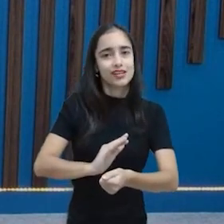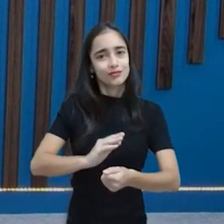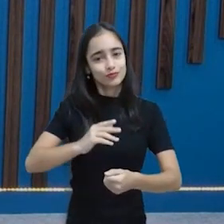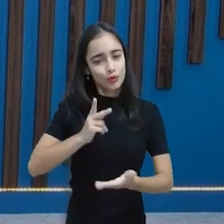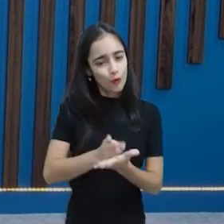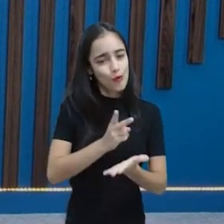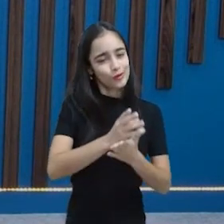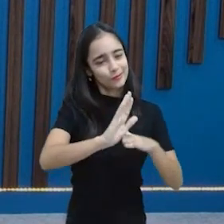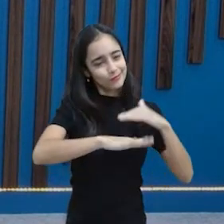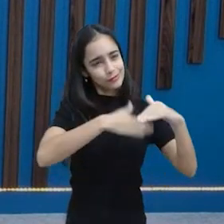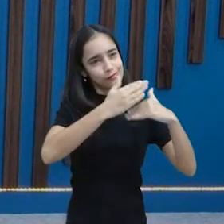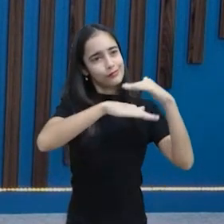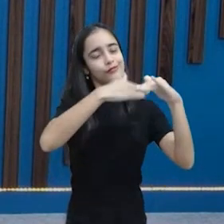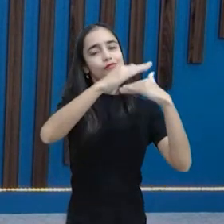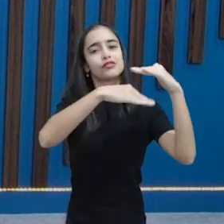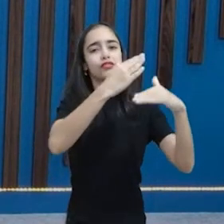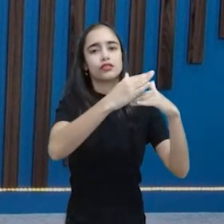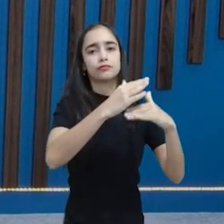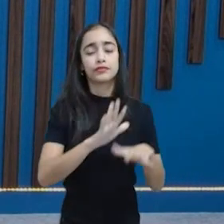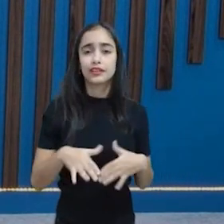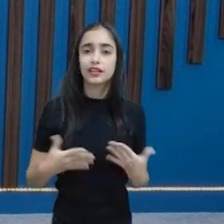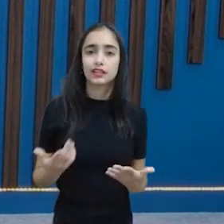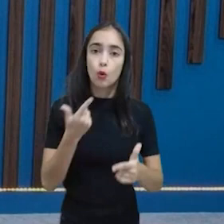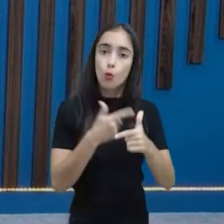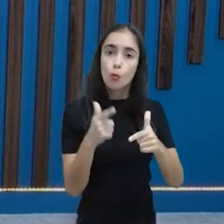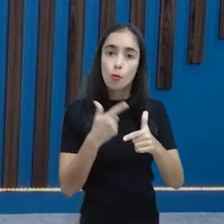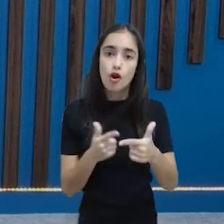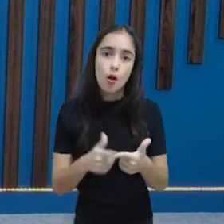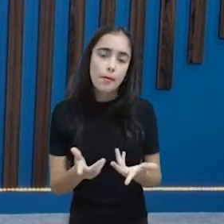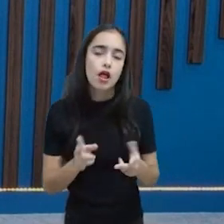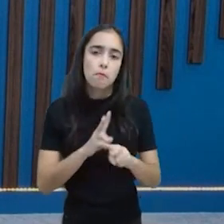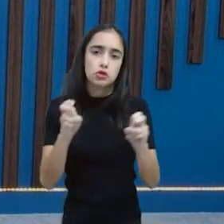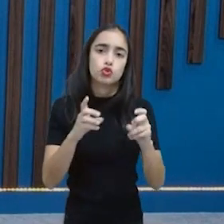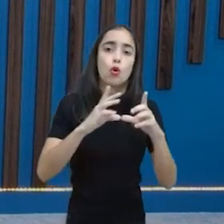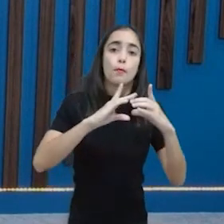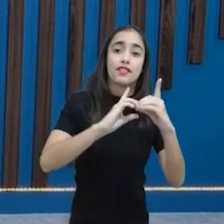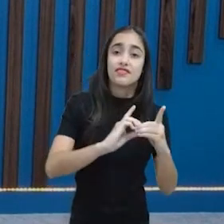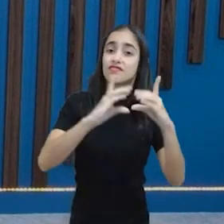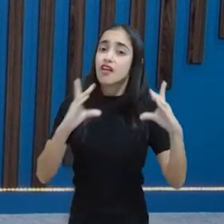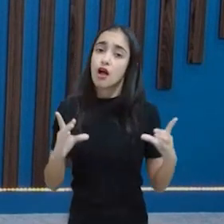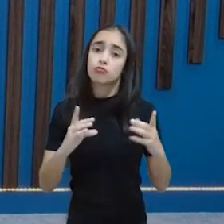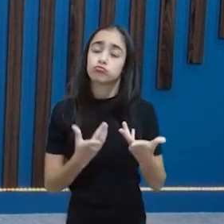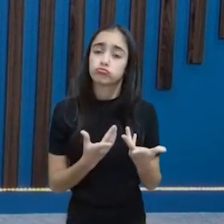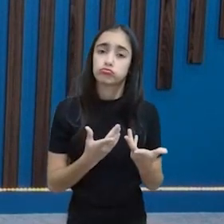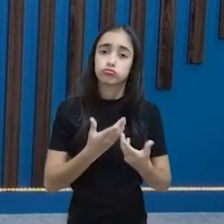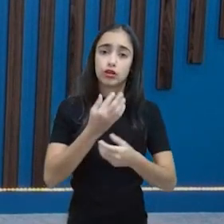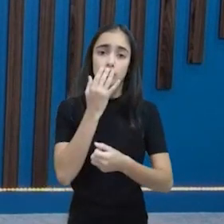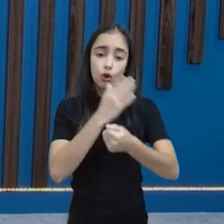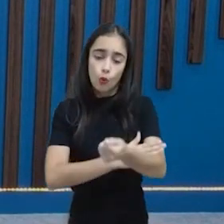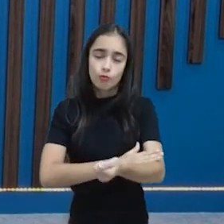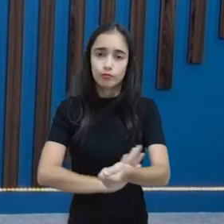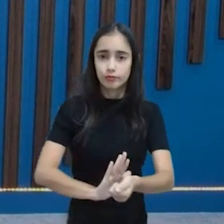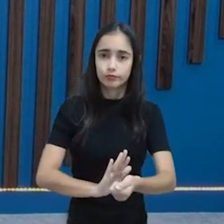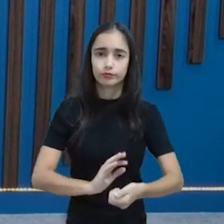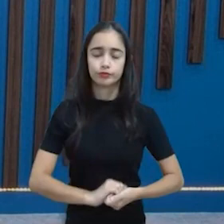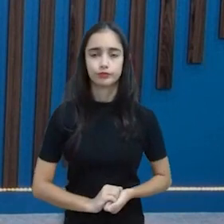muito tempo, né? Então, essa questão aí de democracia racial é um mito, né? É um mito da